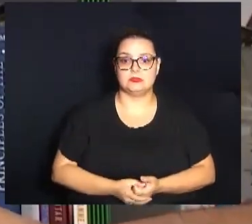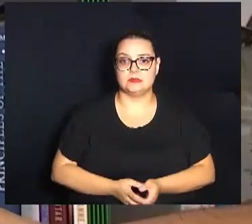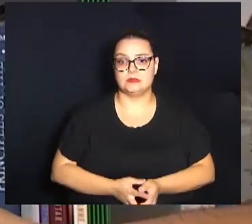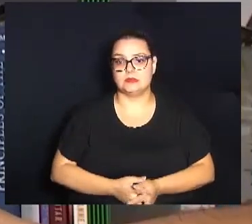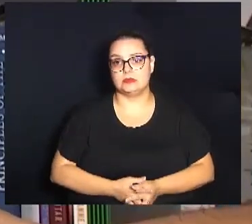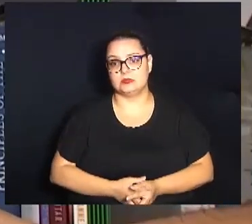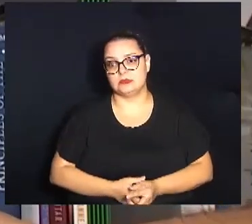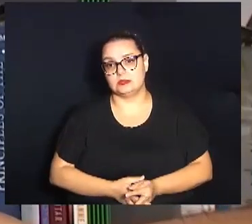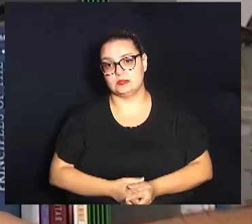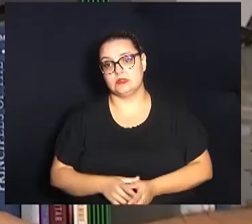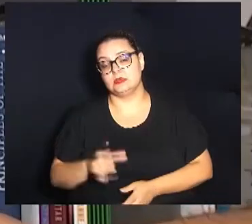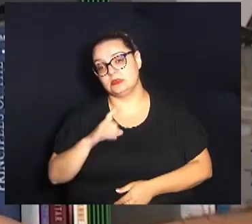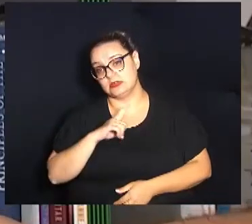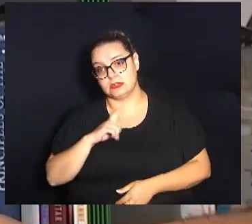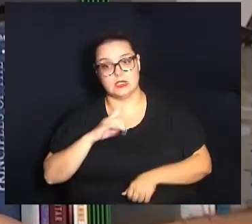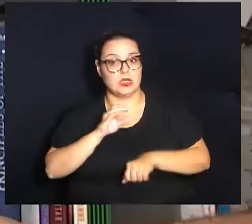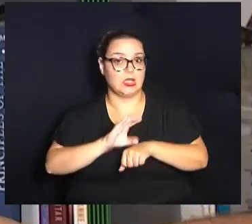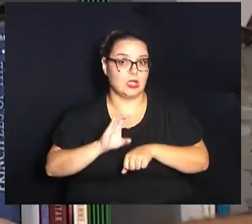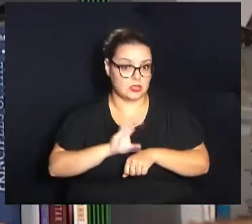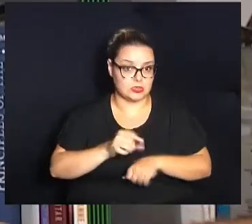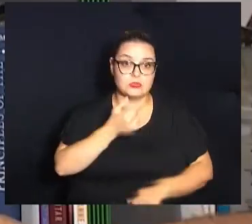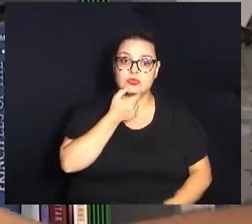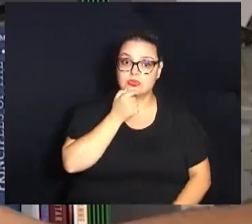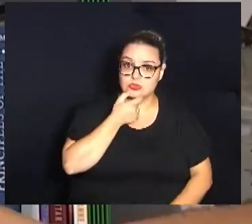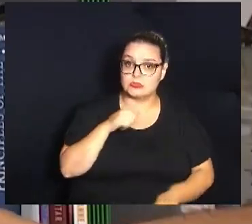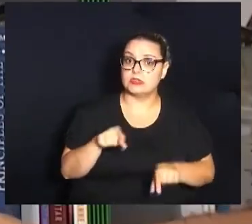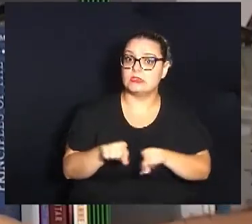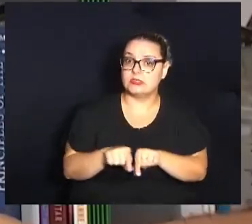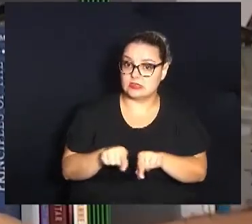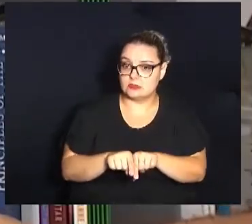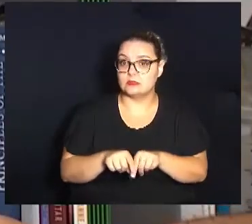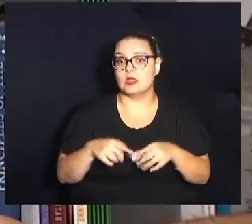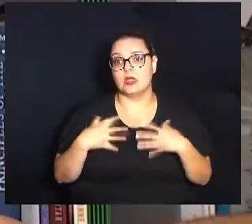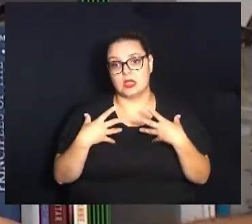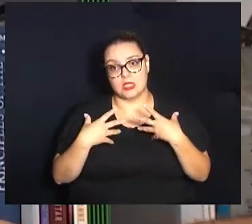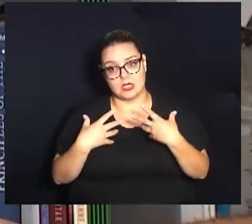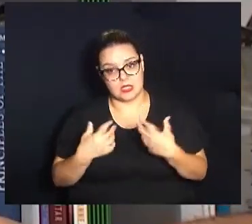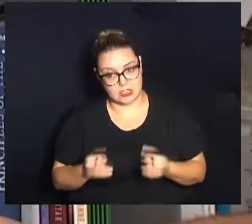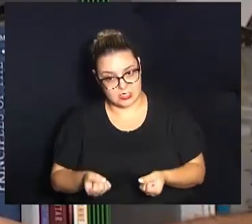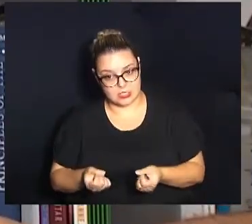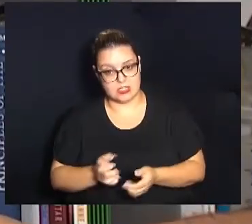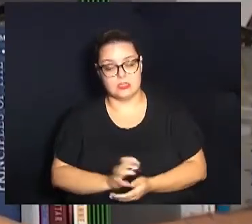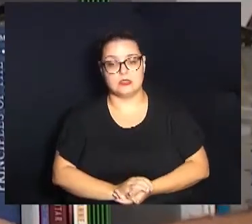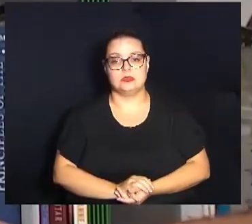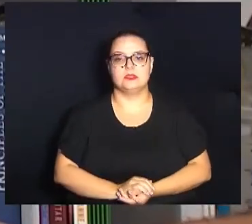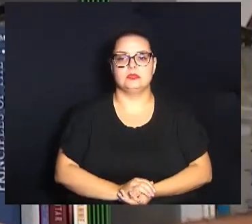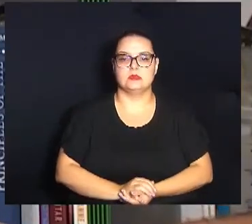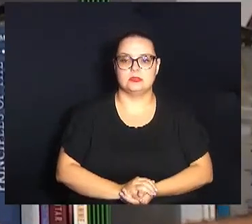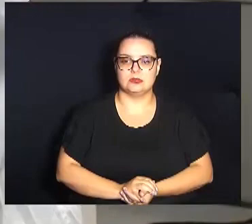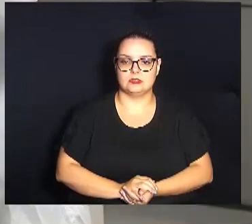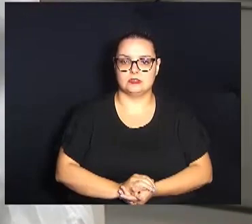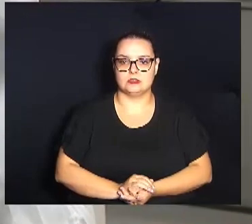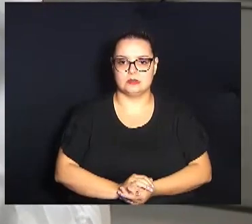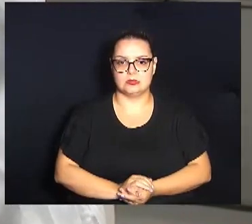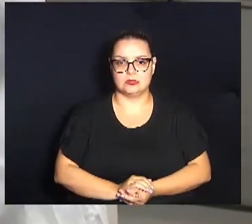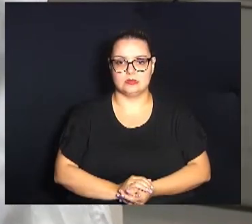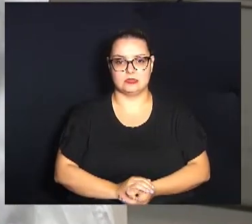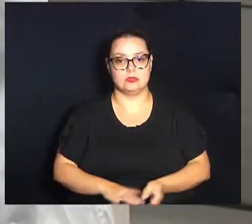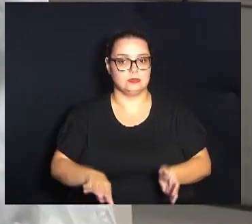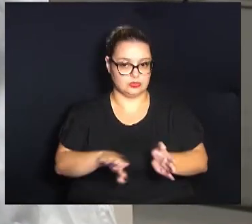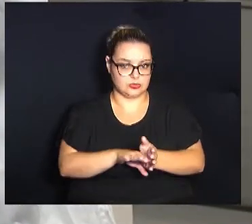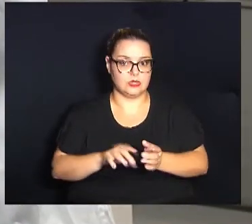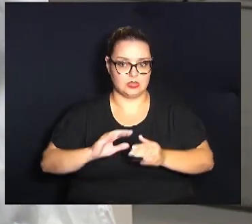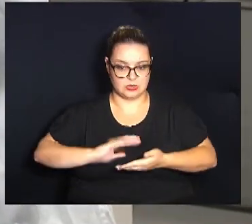Ele tem curso de inglês também. Ele recebe quando chega aqui um computador. A Vitória,